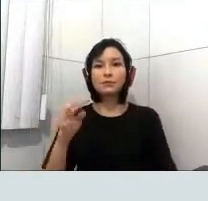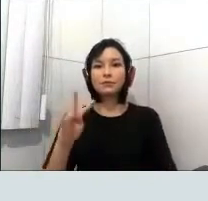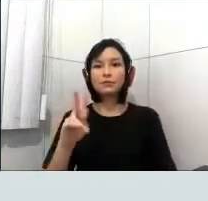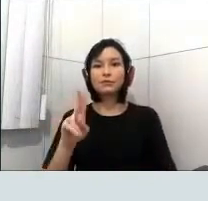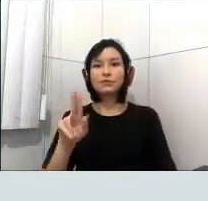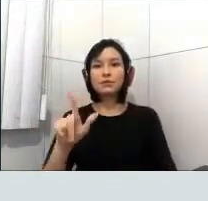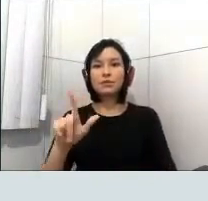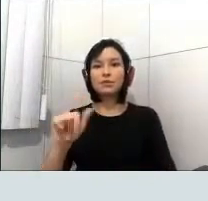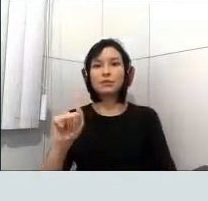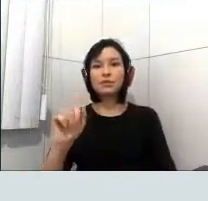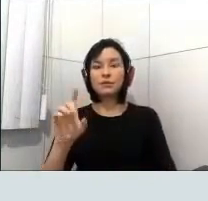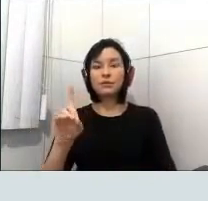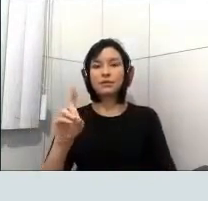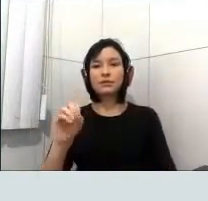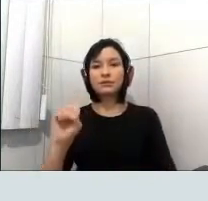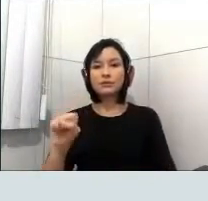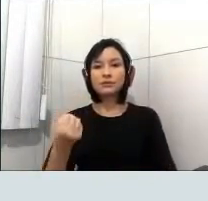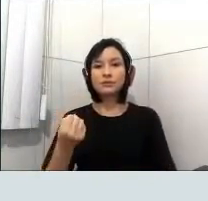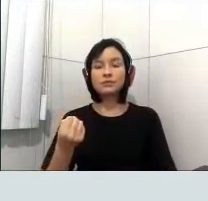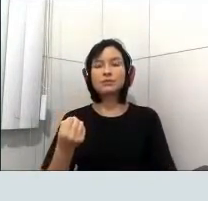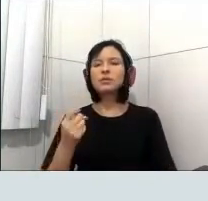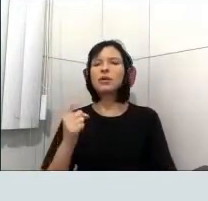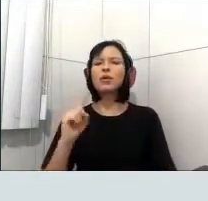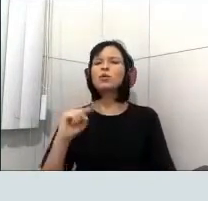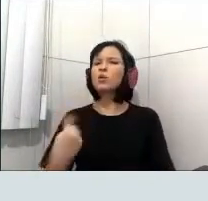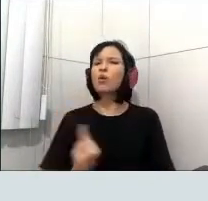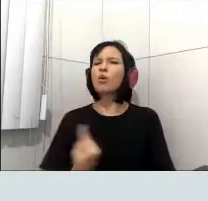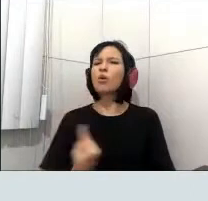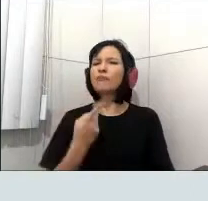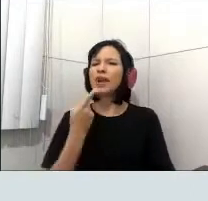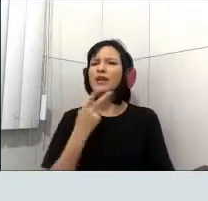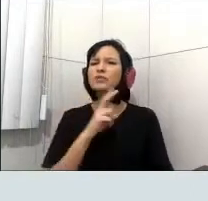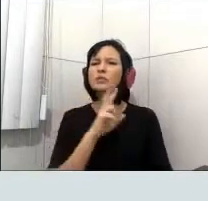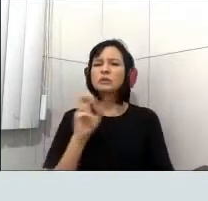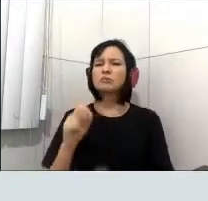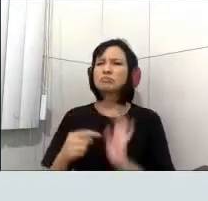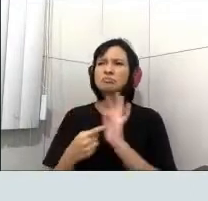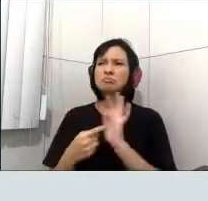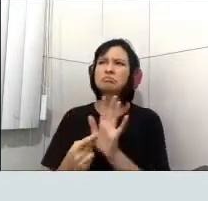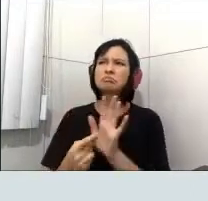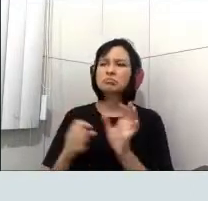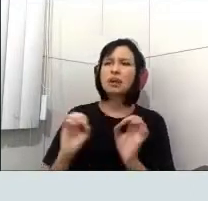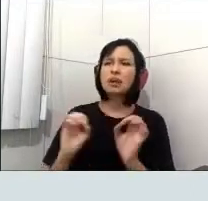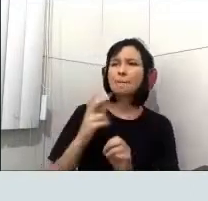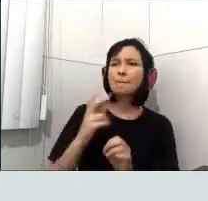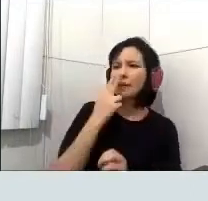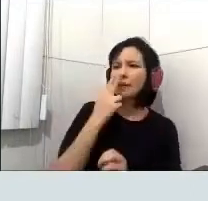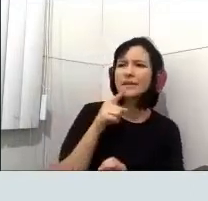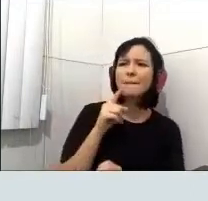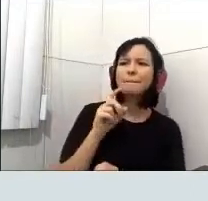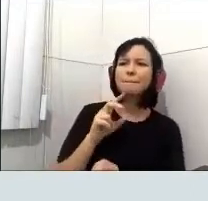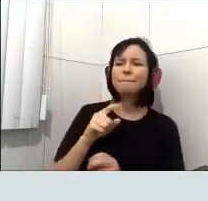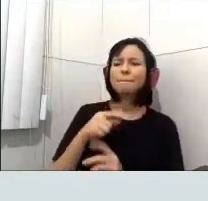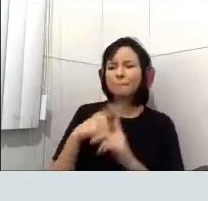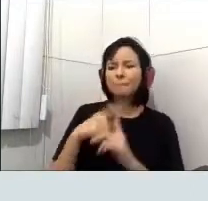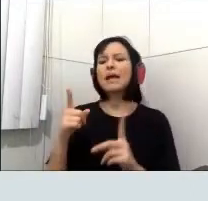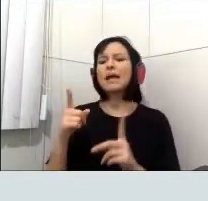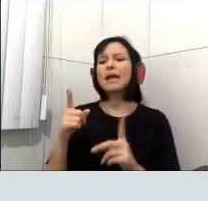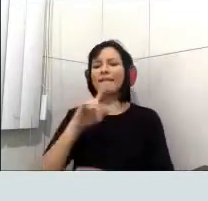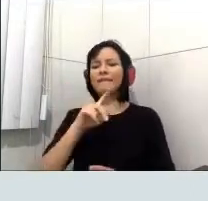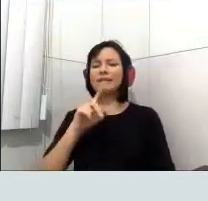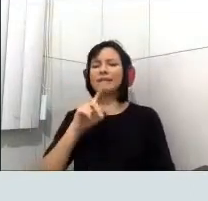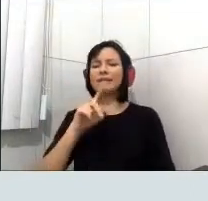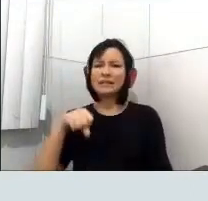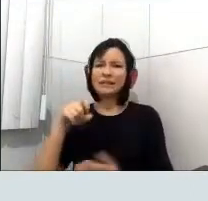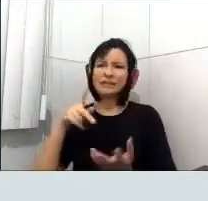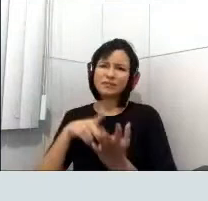estamos falando em algo que não foi demonstrado, mas é tido como verdadeiro. Por exemplo, se eu